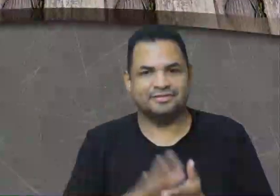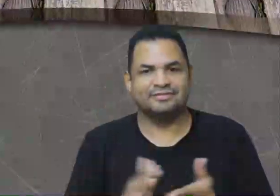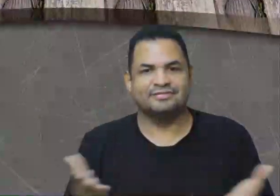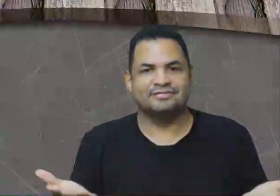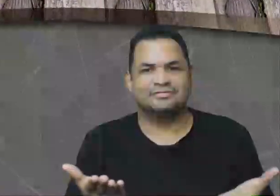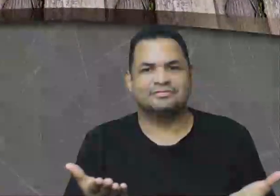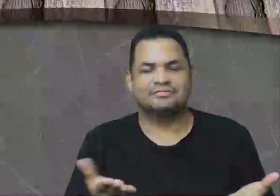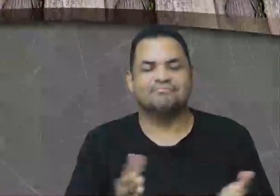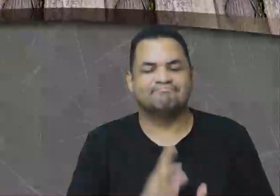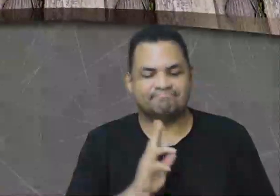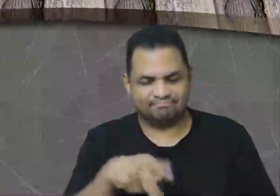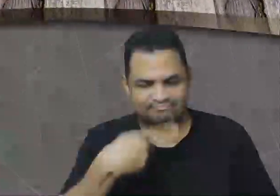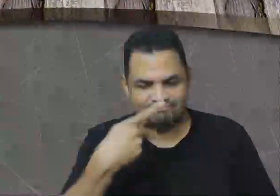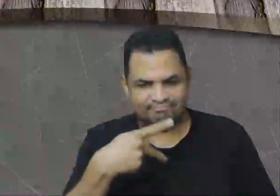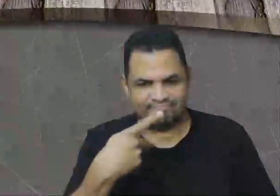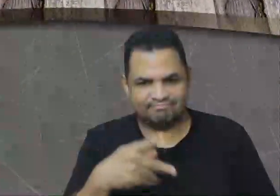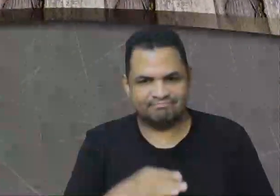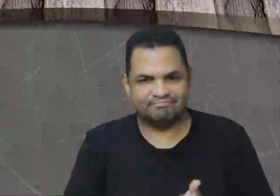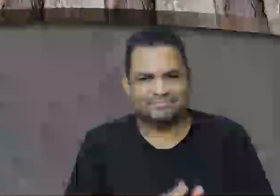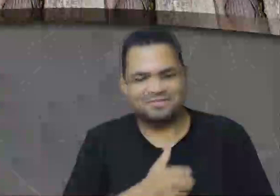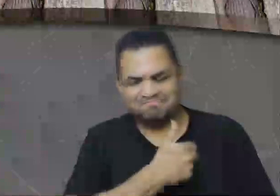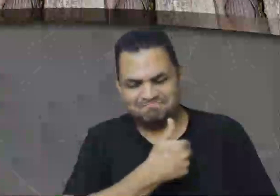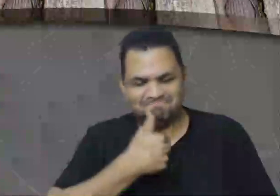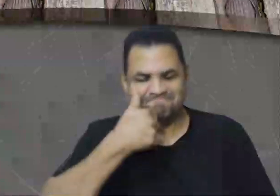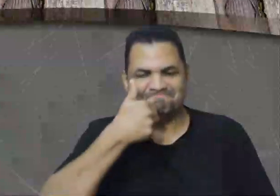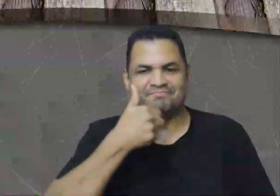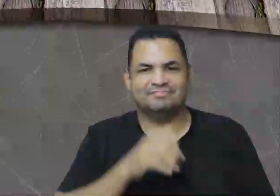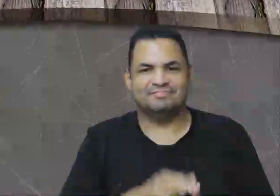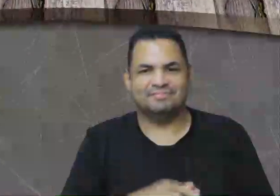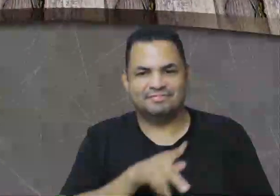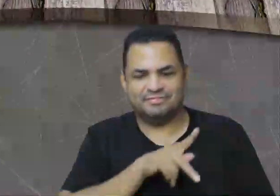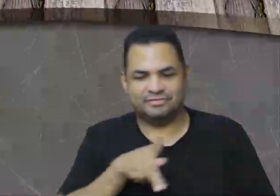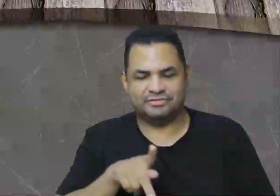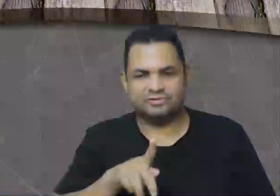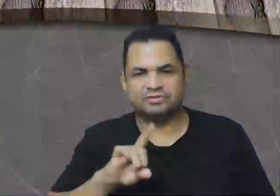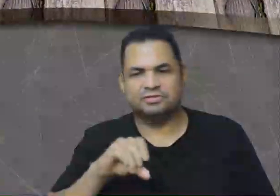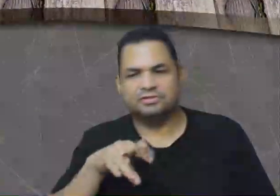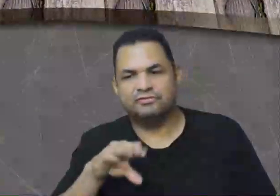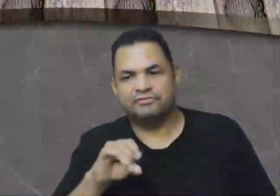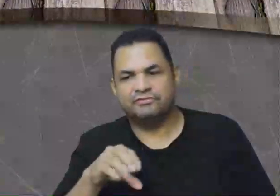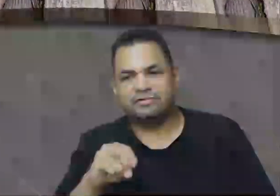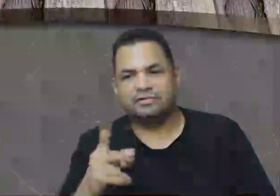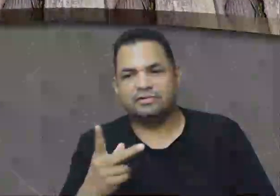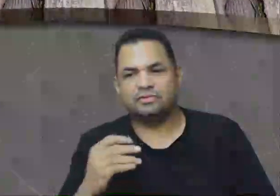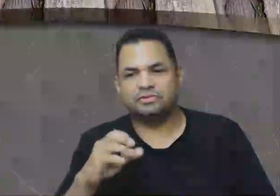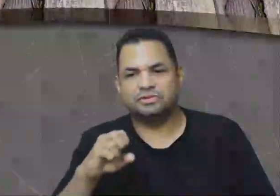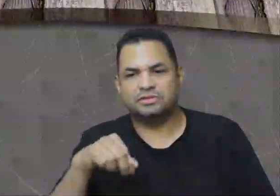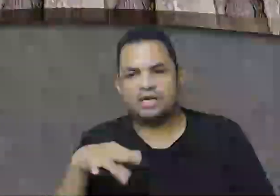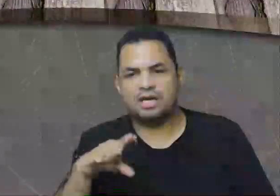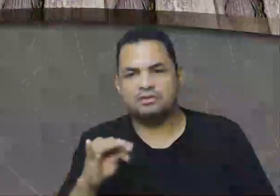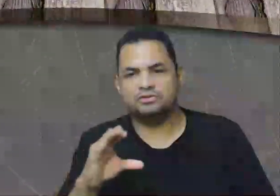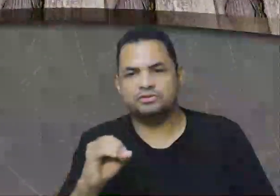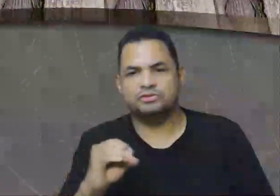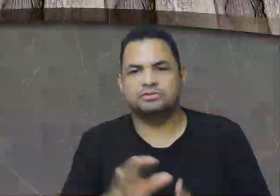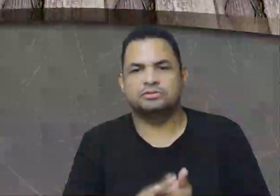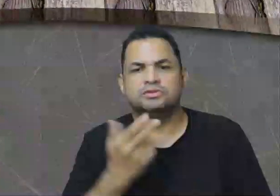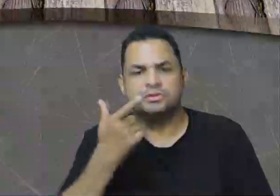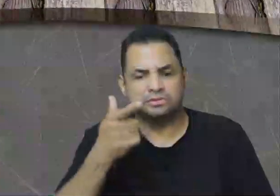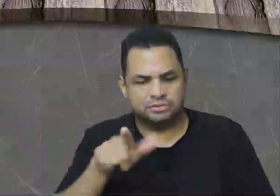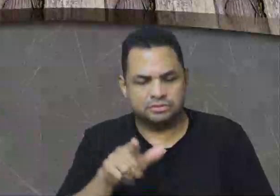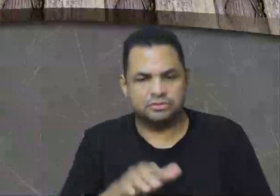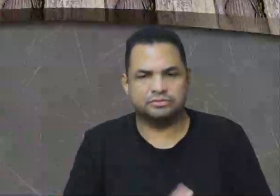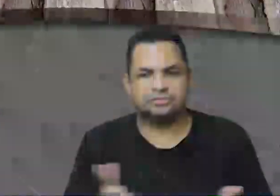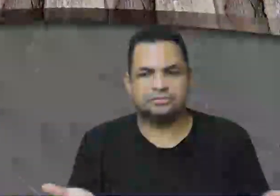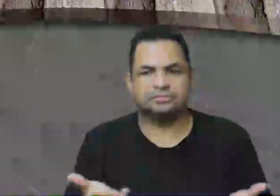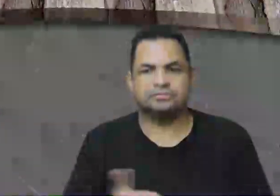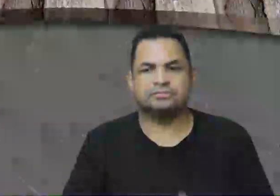que eu sempre falo, é top das galáxias, né? Professor Silvinho Santos aqui com vocês, de novo, novamente, né? Por que eu estou falando